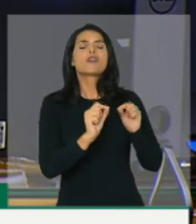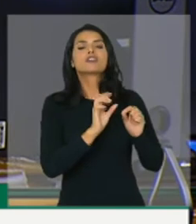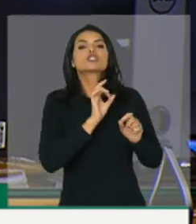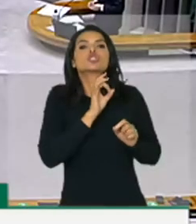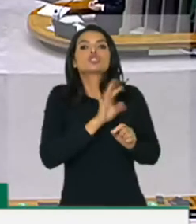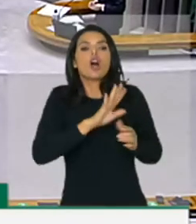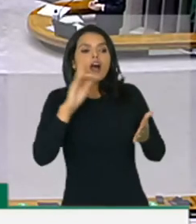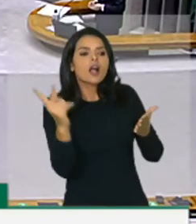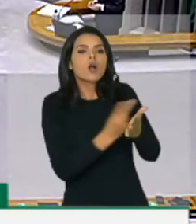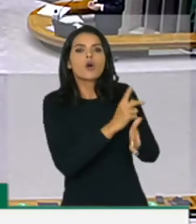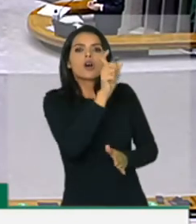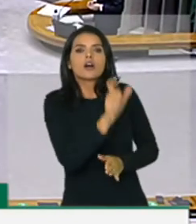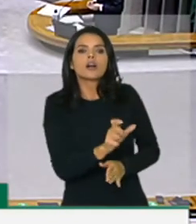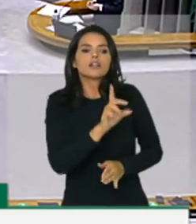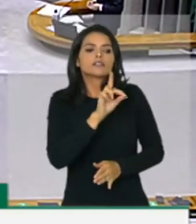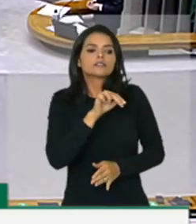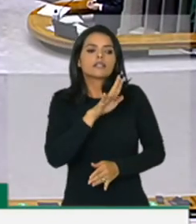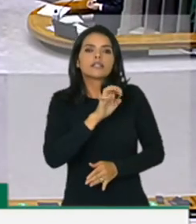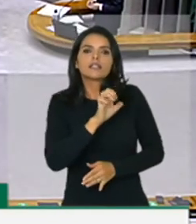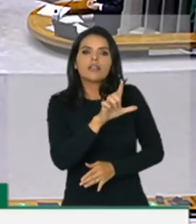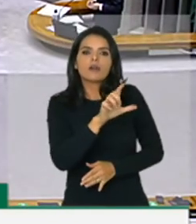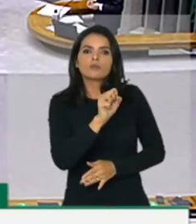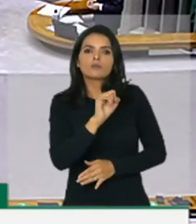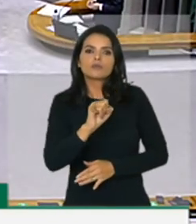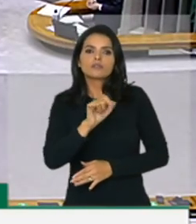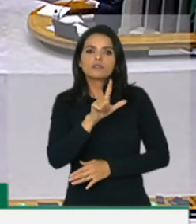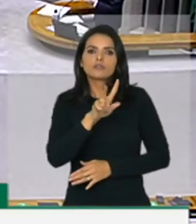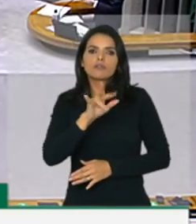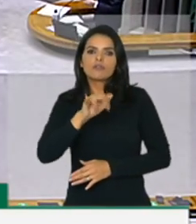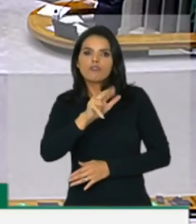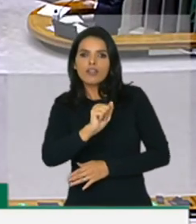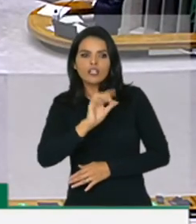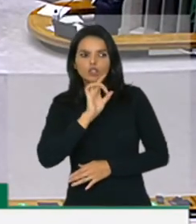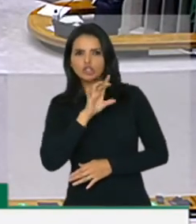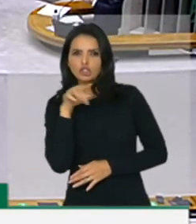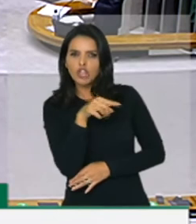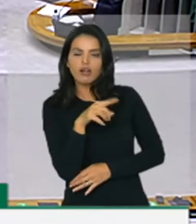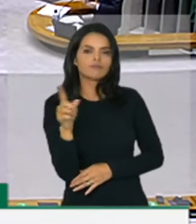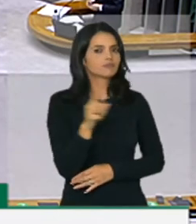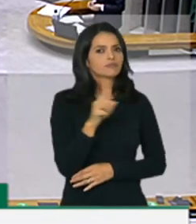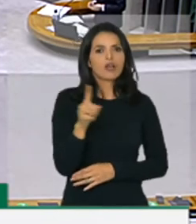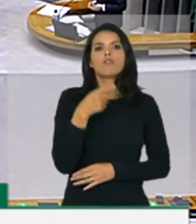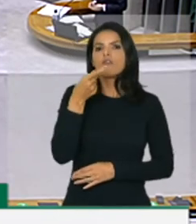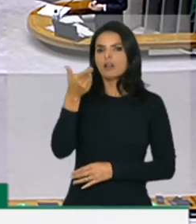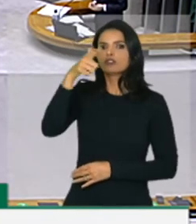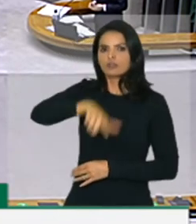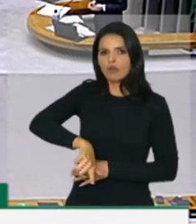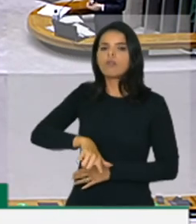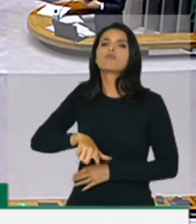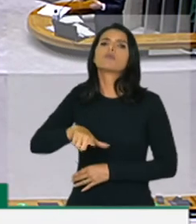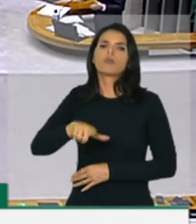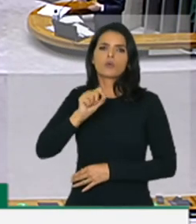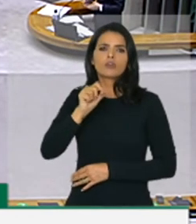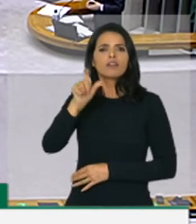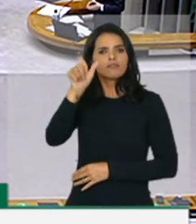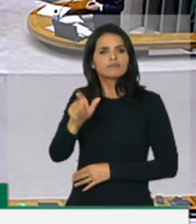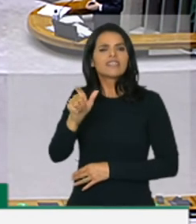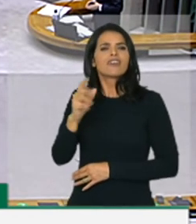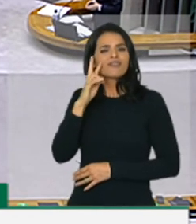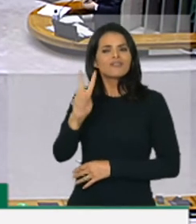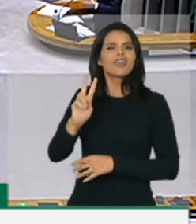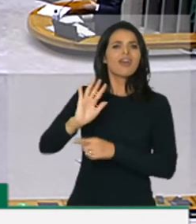o caso do deputado Daniel Silveira. E repito, execramos a sua fala em vídeos